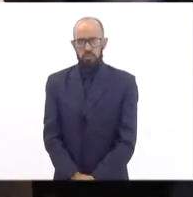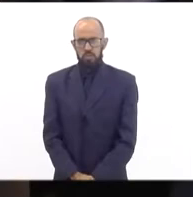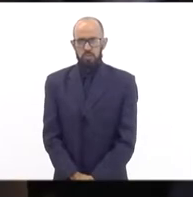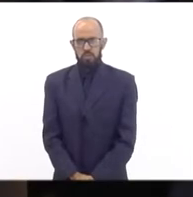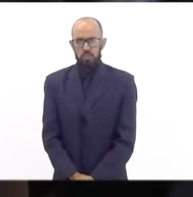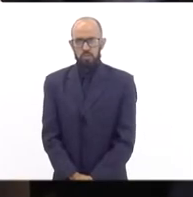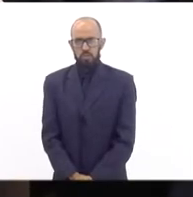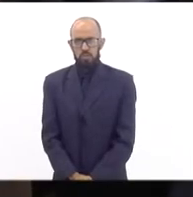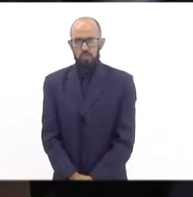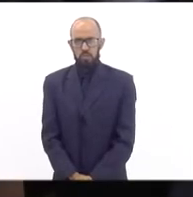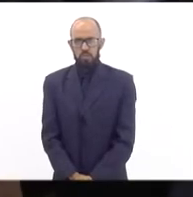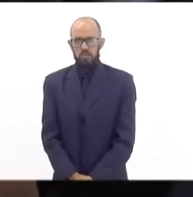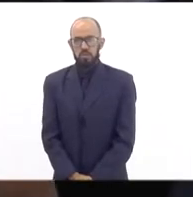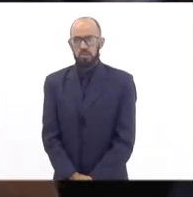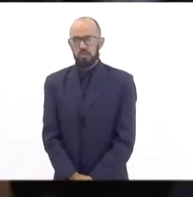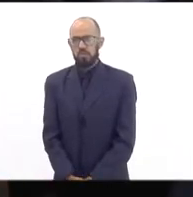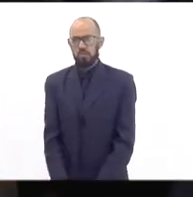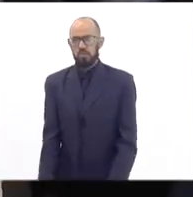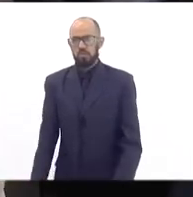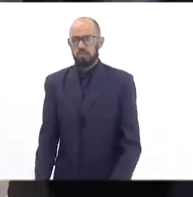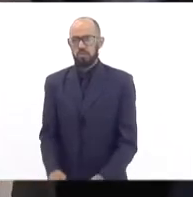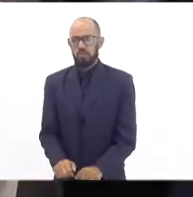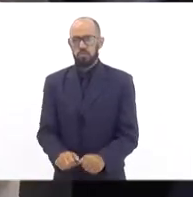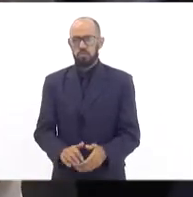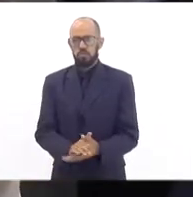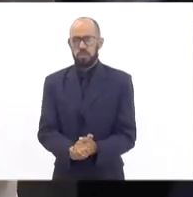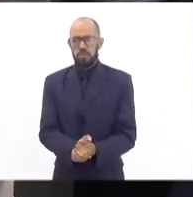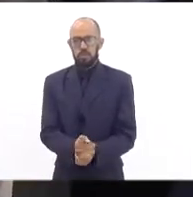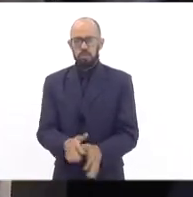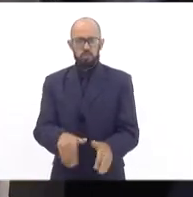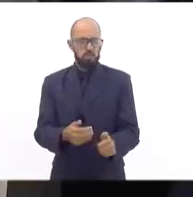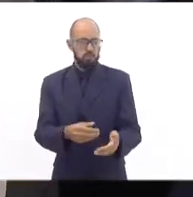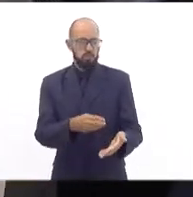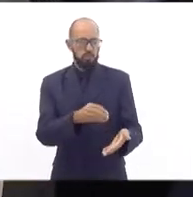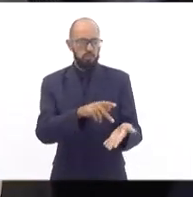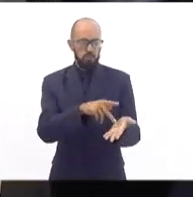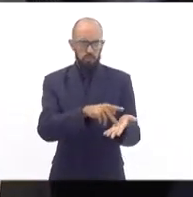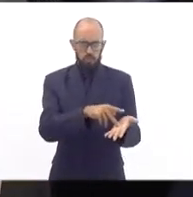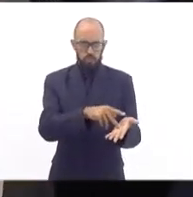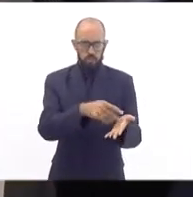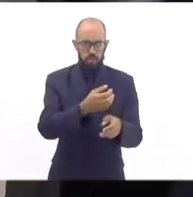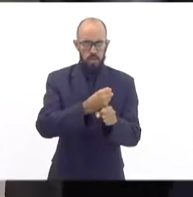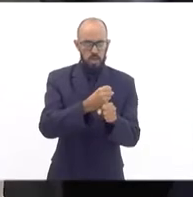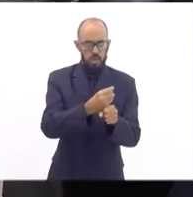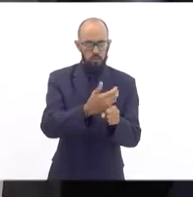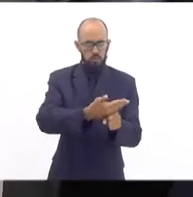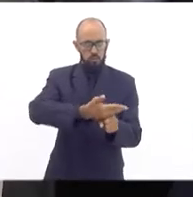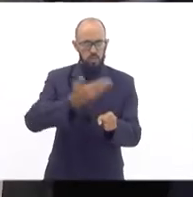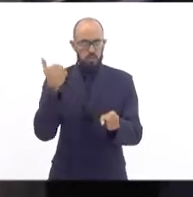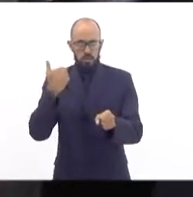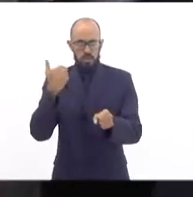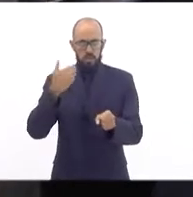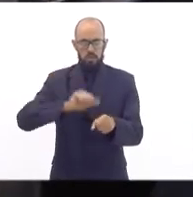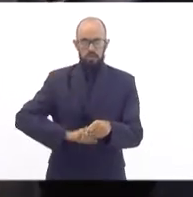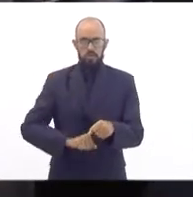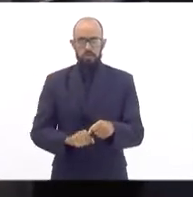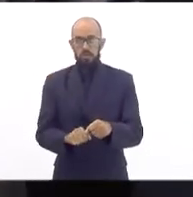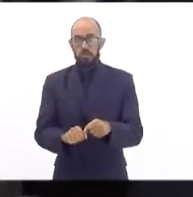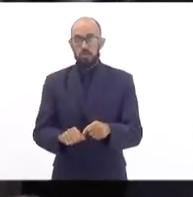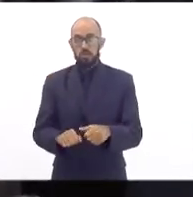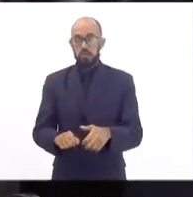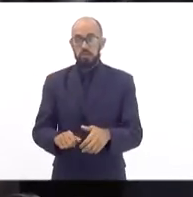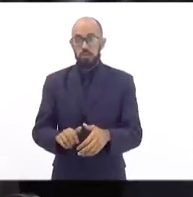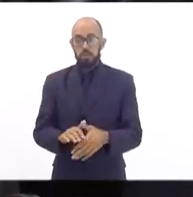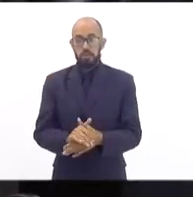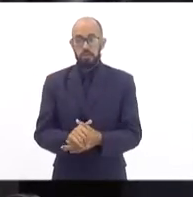O que você observou nesse período? Sinceramente, claro. Há uns anos atrás, nós não teríamos como